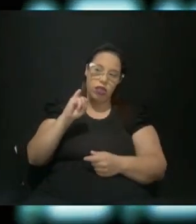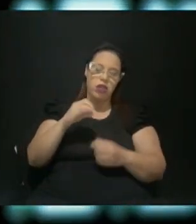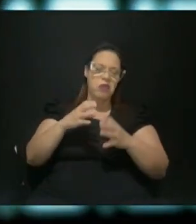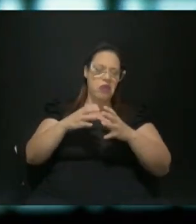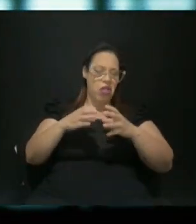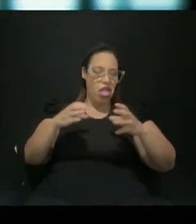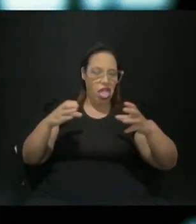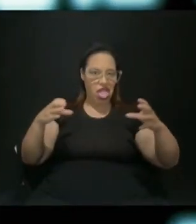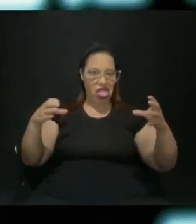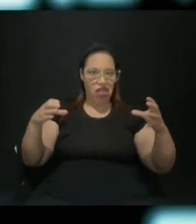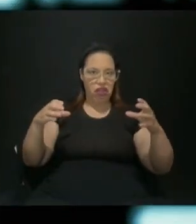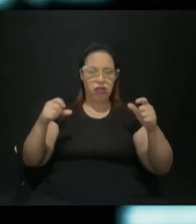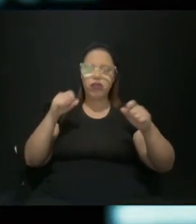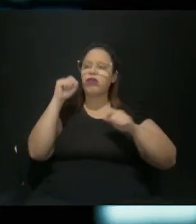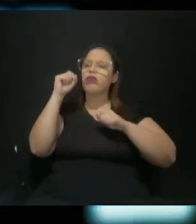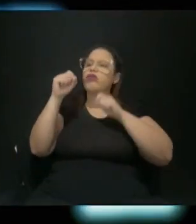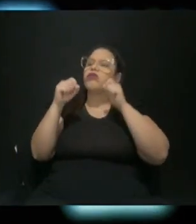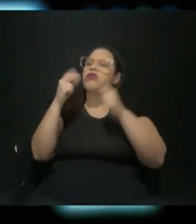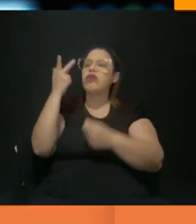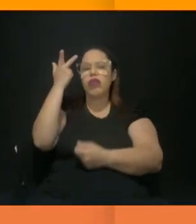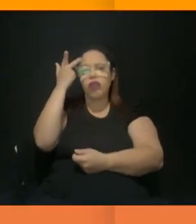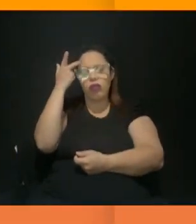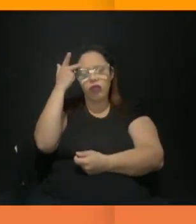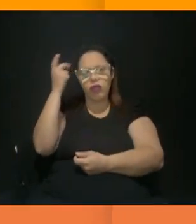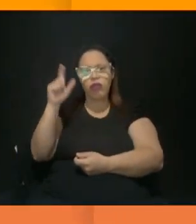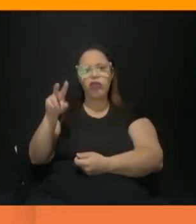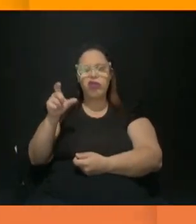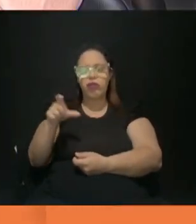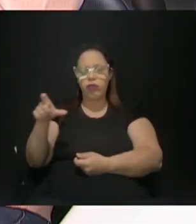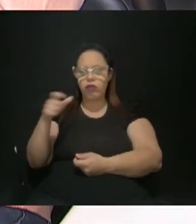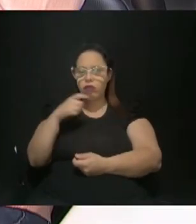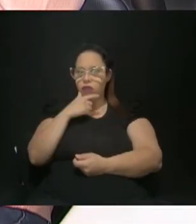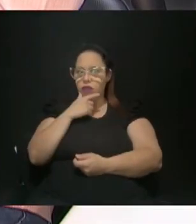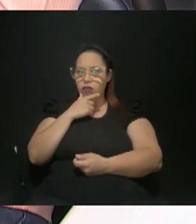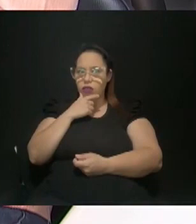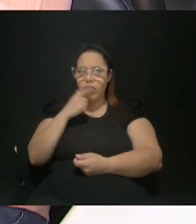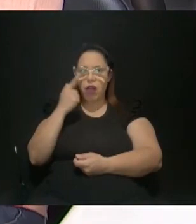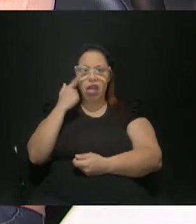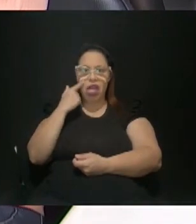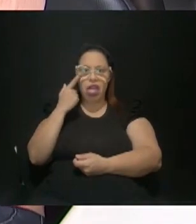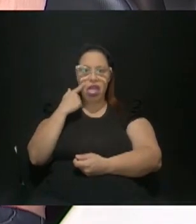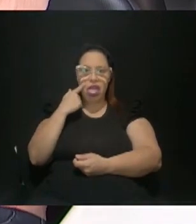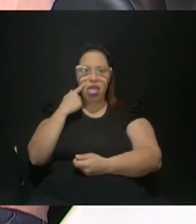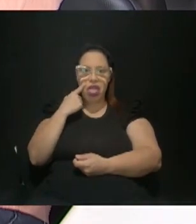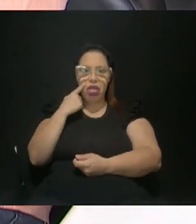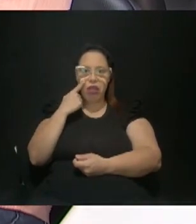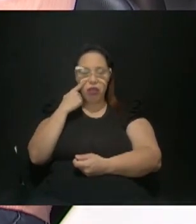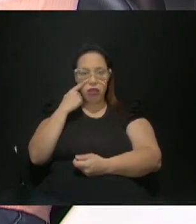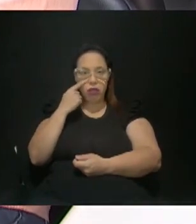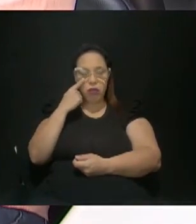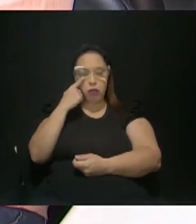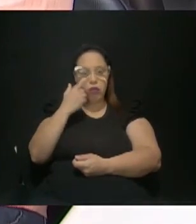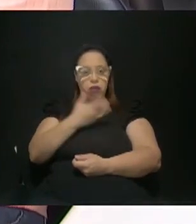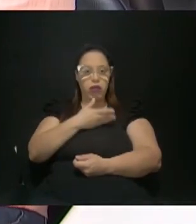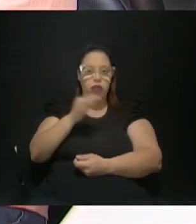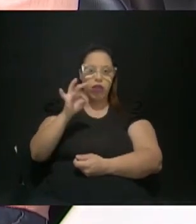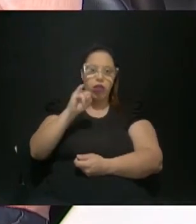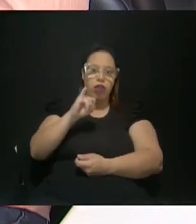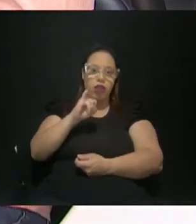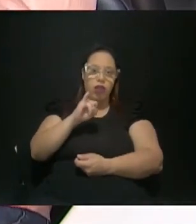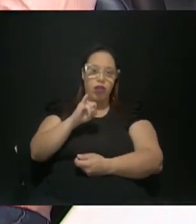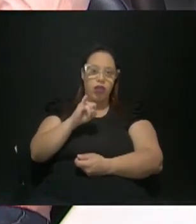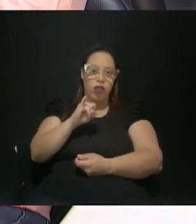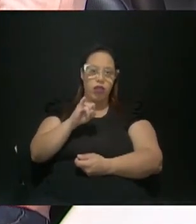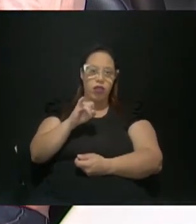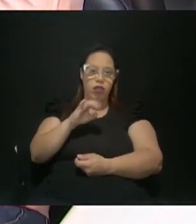que normalmente a pessoa vê, meu colega ele é TI, ele faz tecnologia da